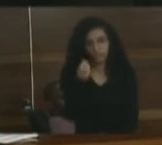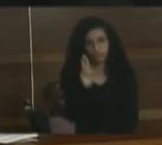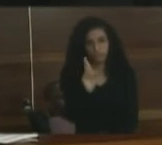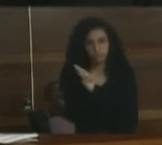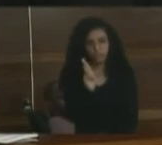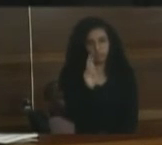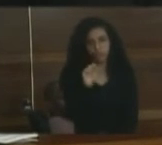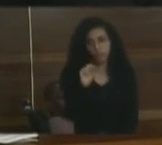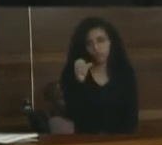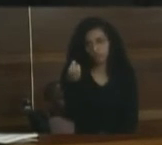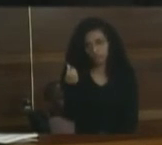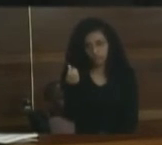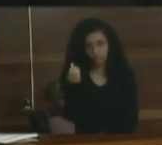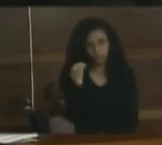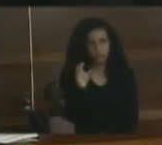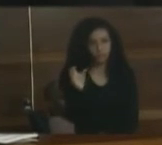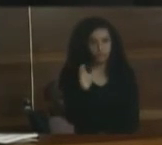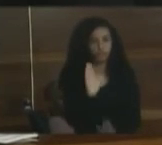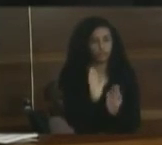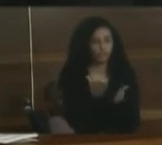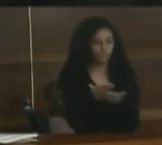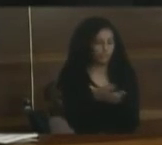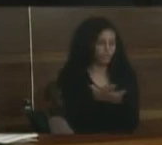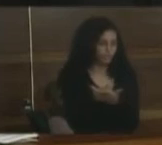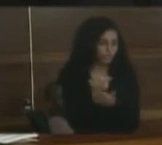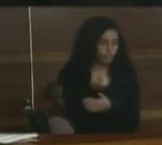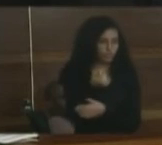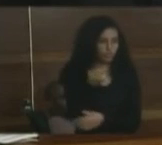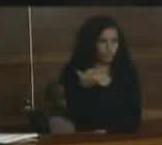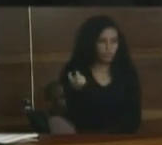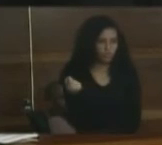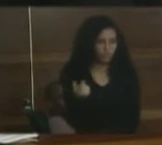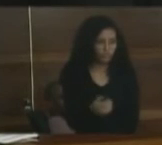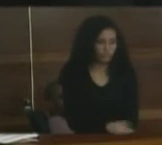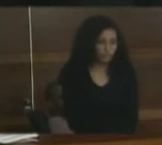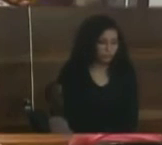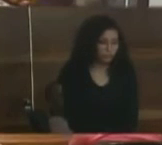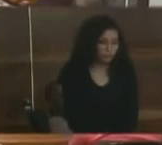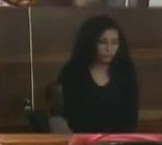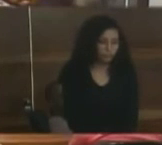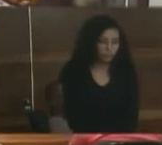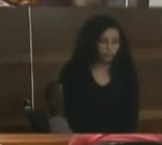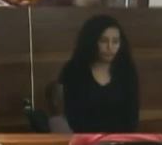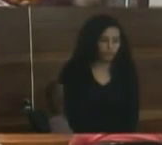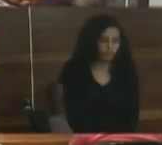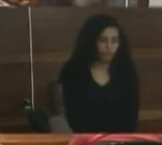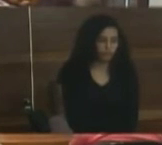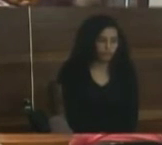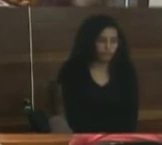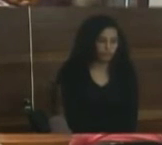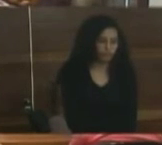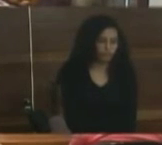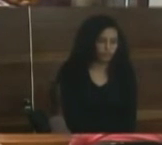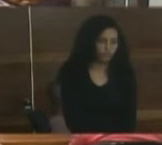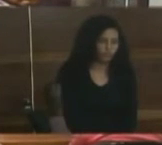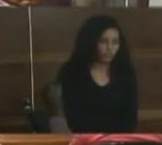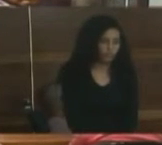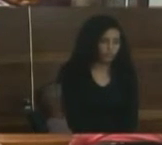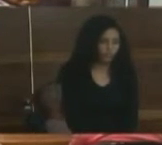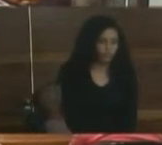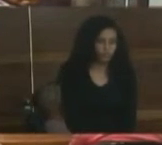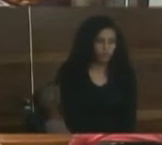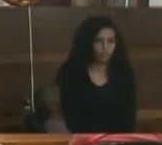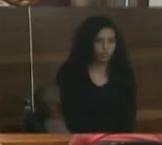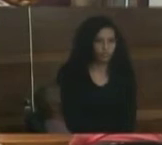centavos guardam verificando 2020 que esse nome temos aqui ó e já tá